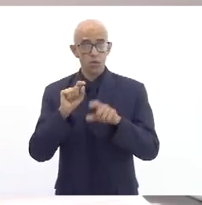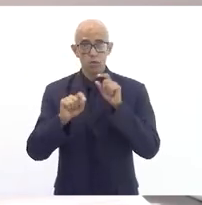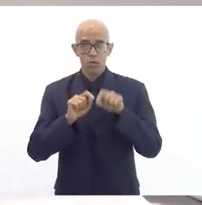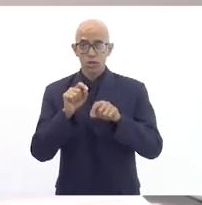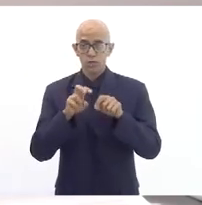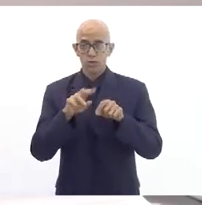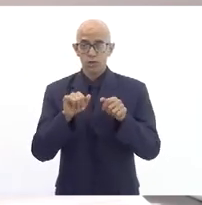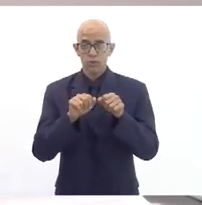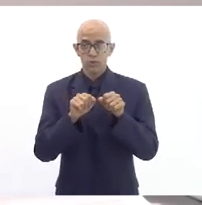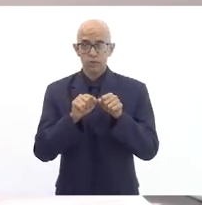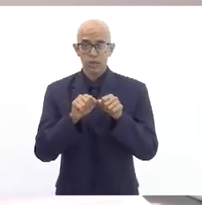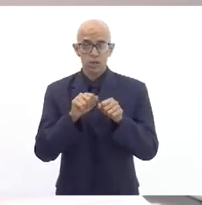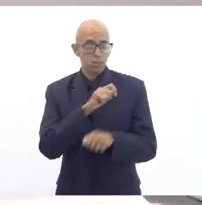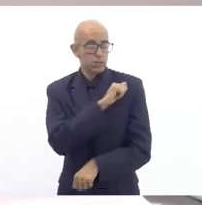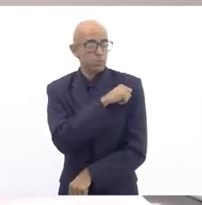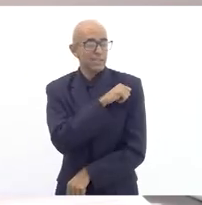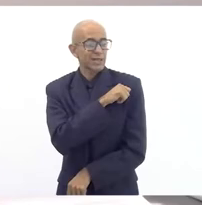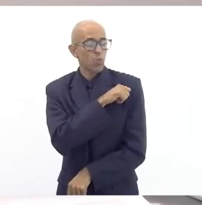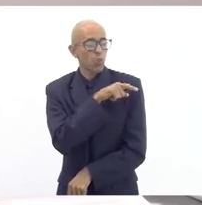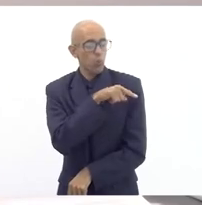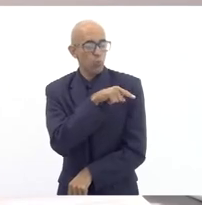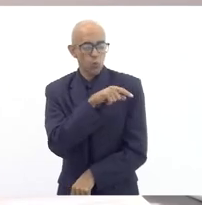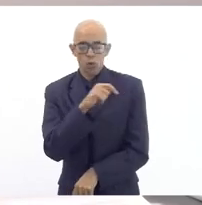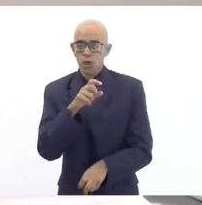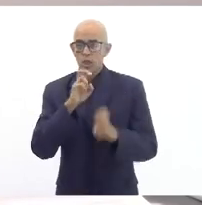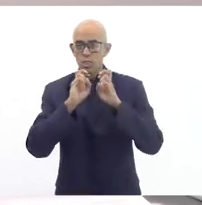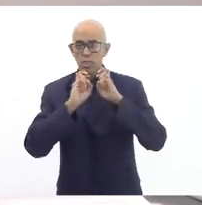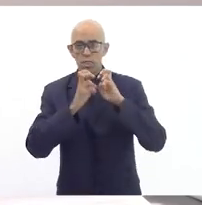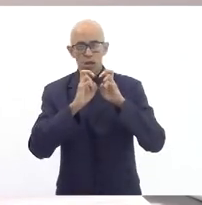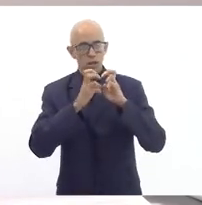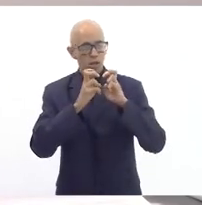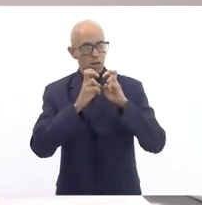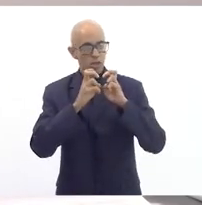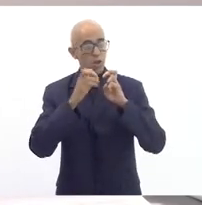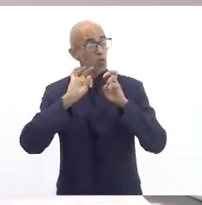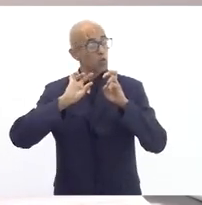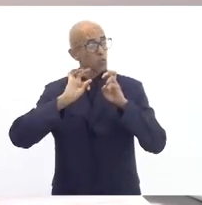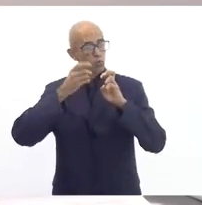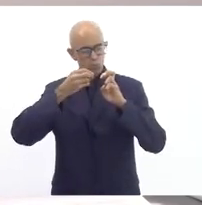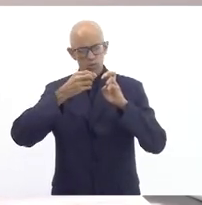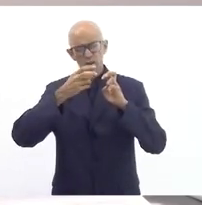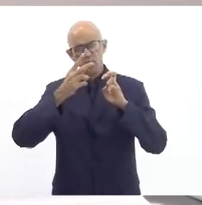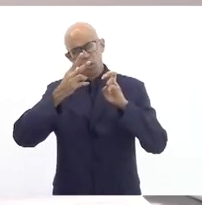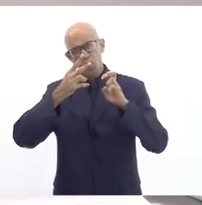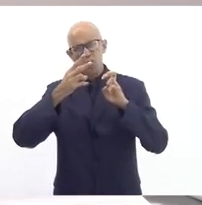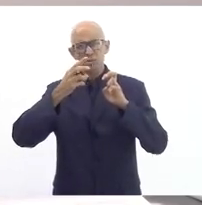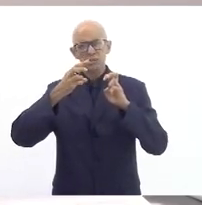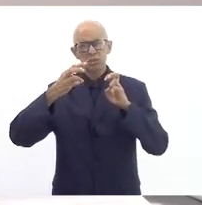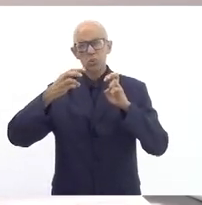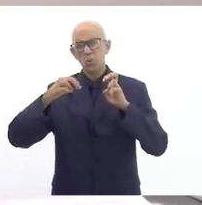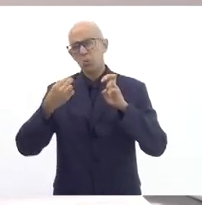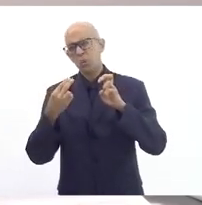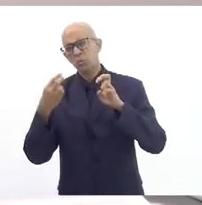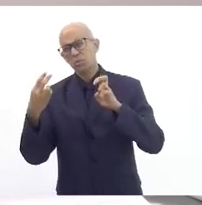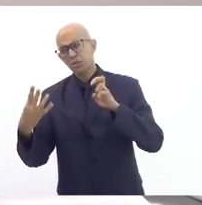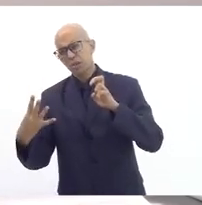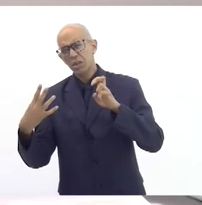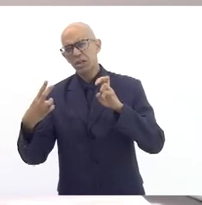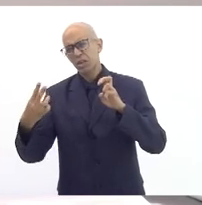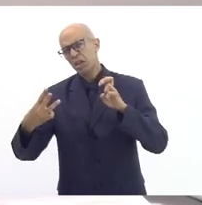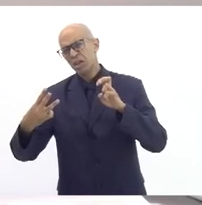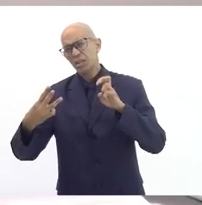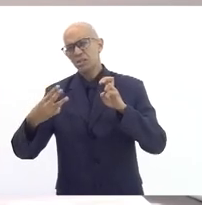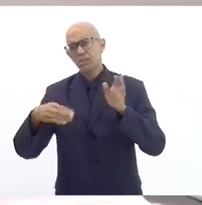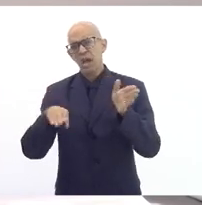fazer uma inspeção, né, ao longo da malha ferroviária, uns 2, 3 ramais ali, ramal não só da Zona Oeste, como ramal também